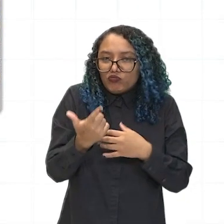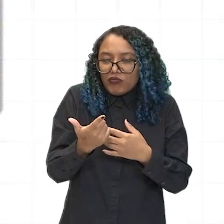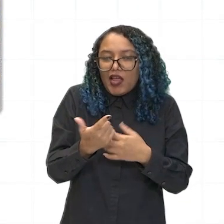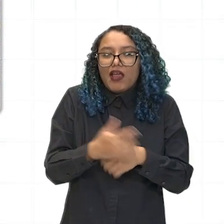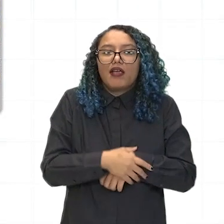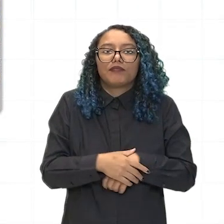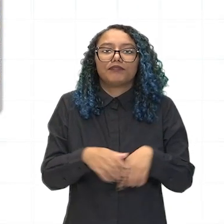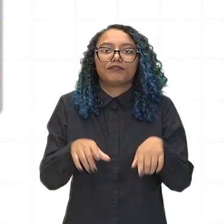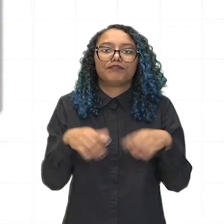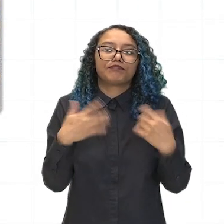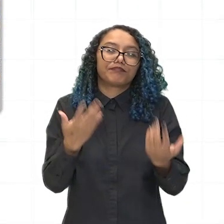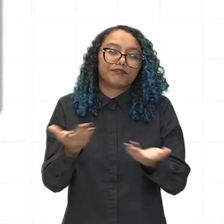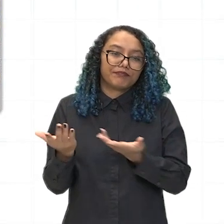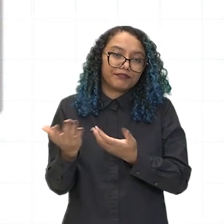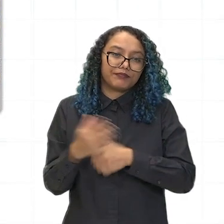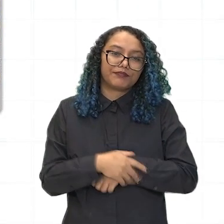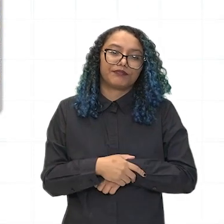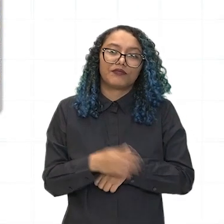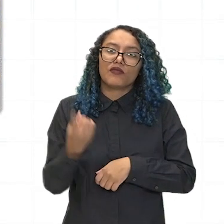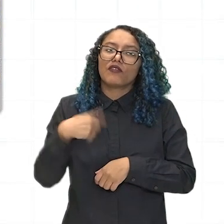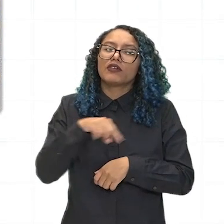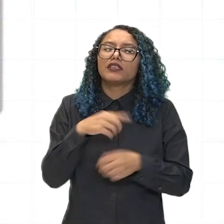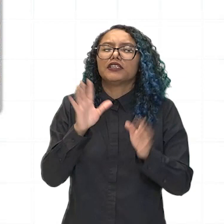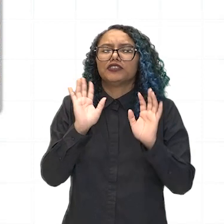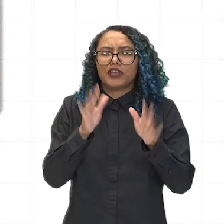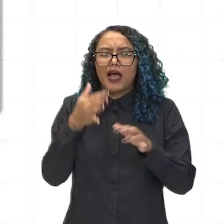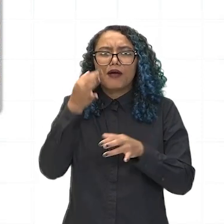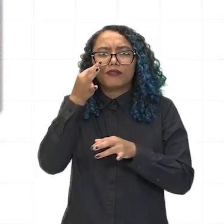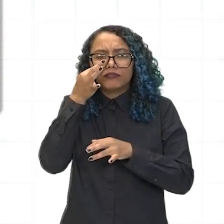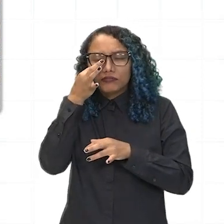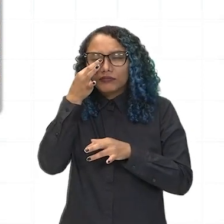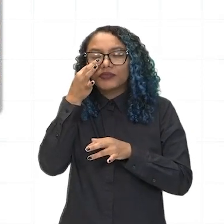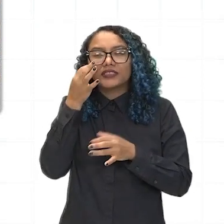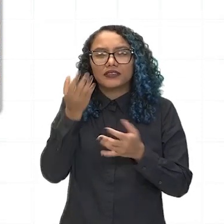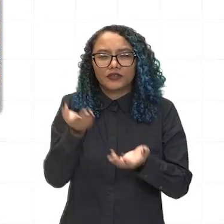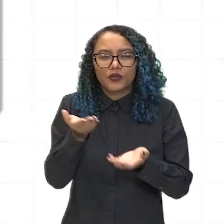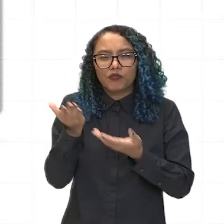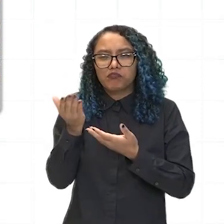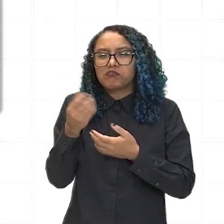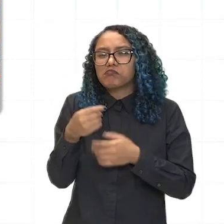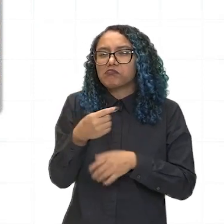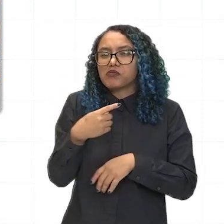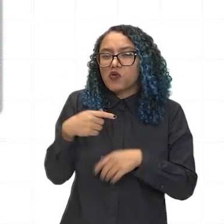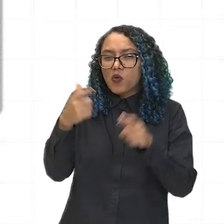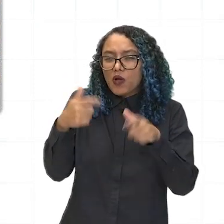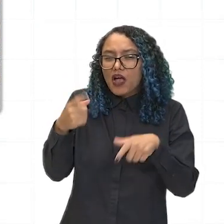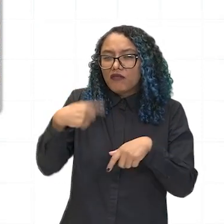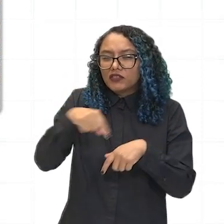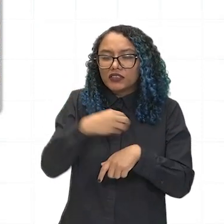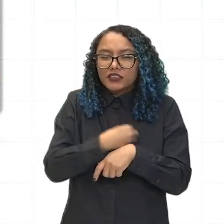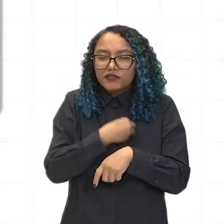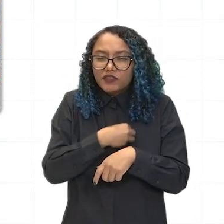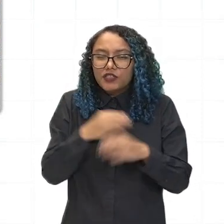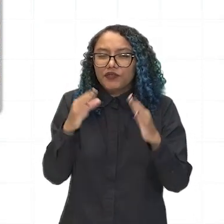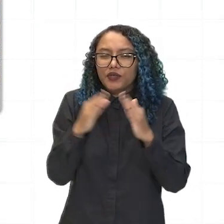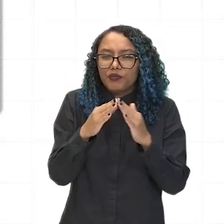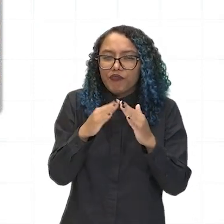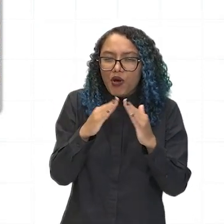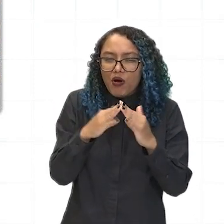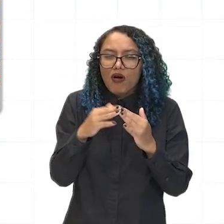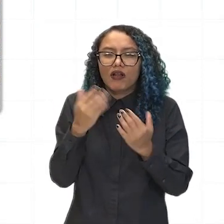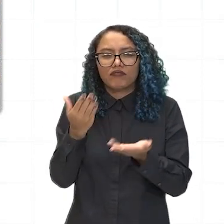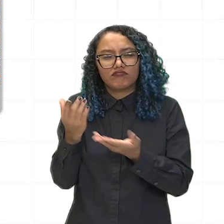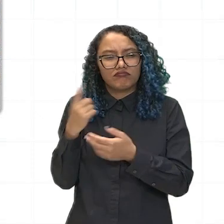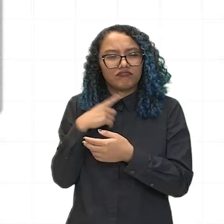temos, quantas vezes vocês já podem ter percebido perto da região de vocês, onde moram,